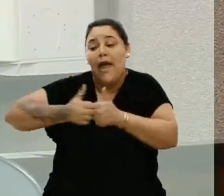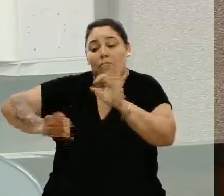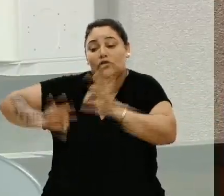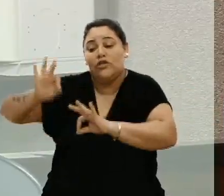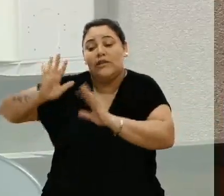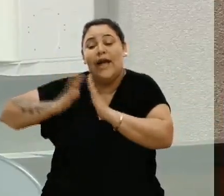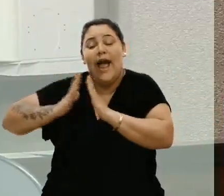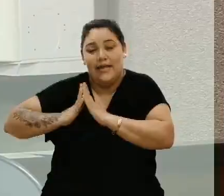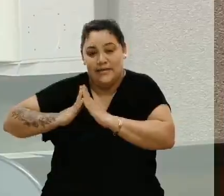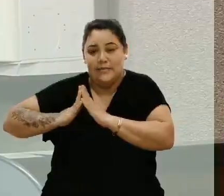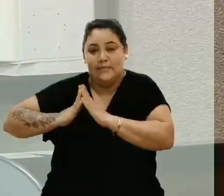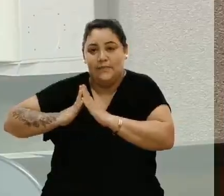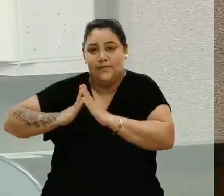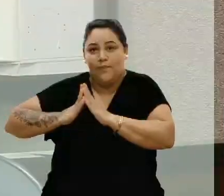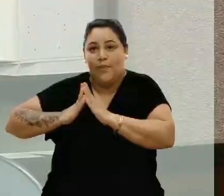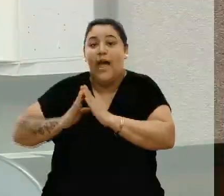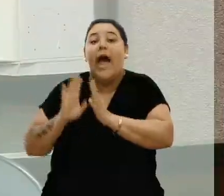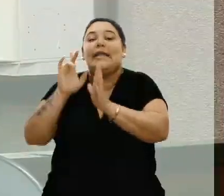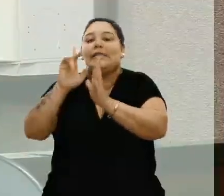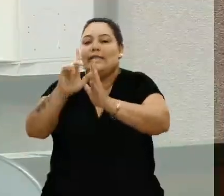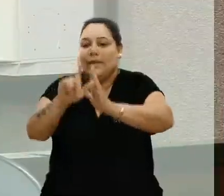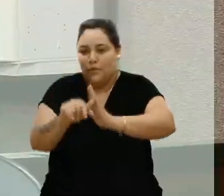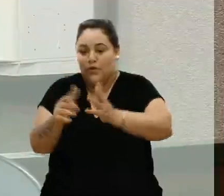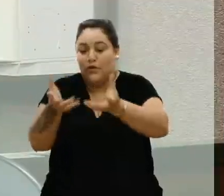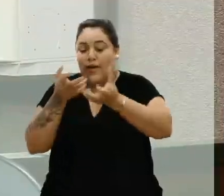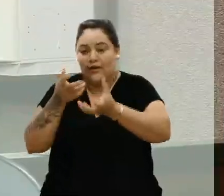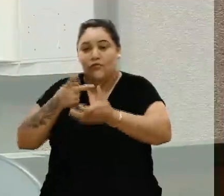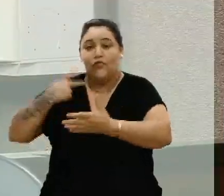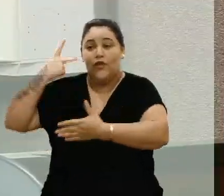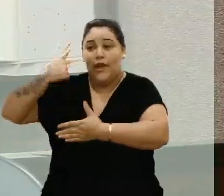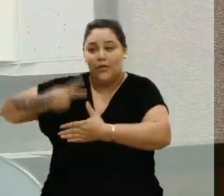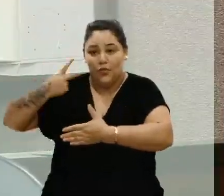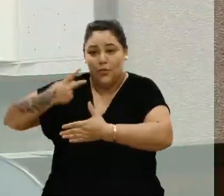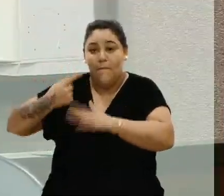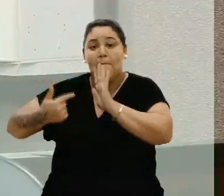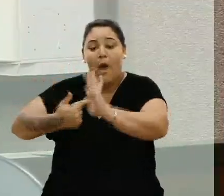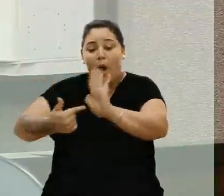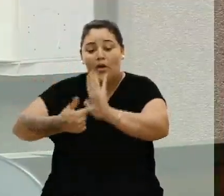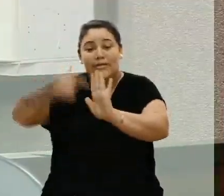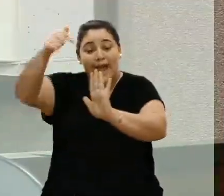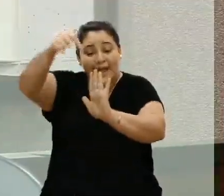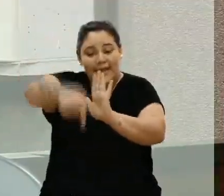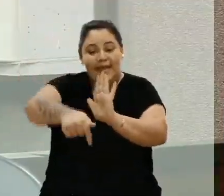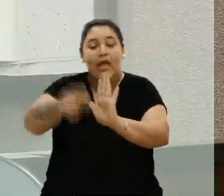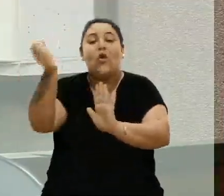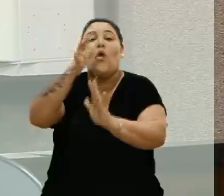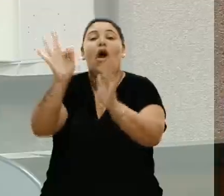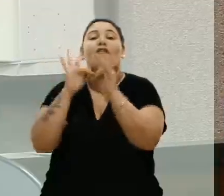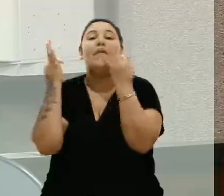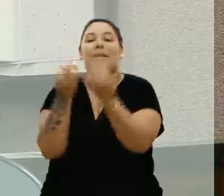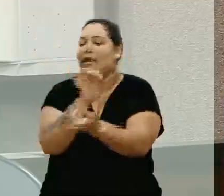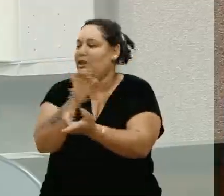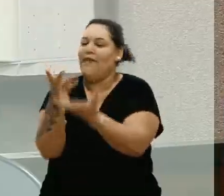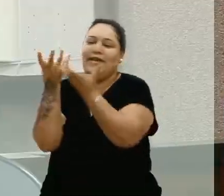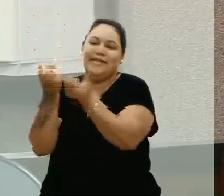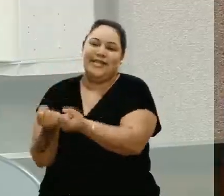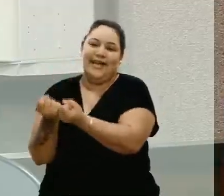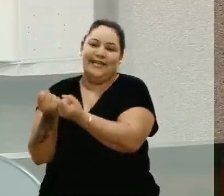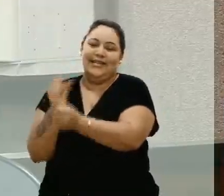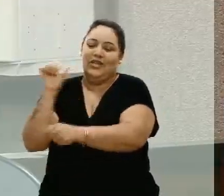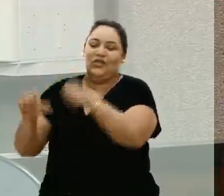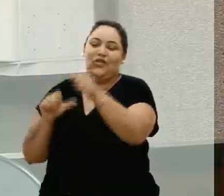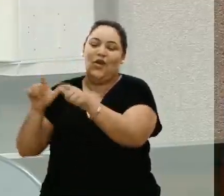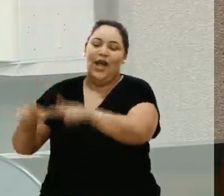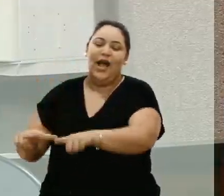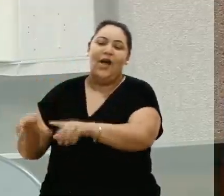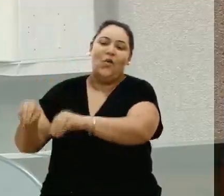eu quero que os vereadores tragam a esta casa qual é a família que não vai aceitar ser deslocada de lá. Que eu tenho certeza que se